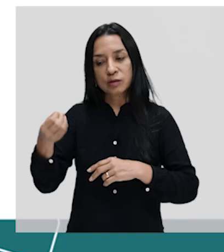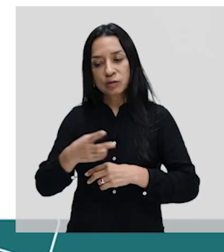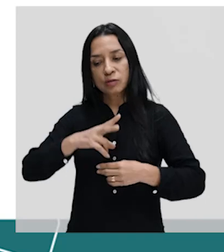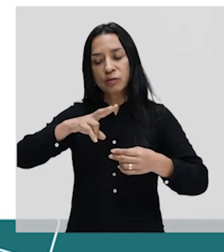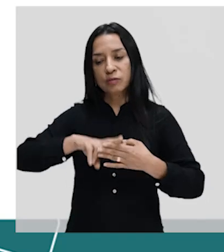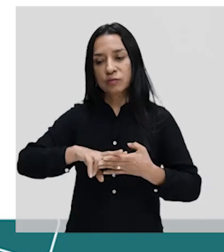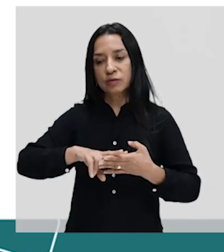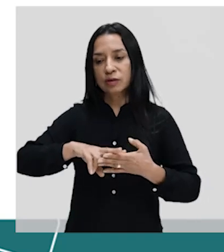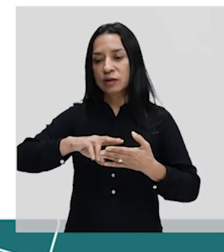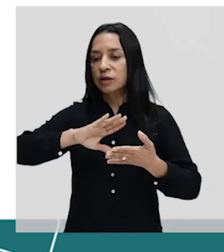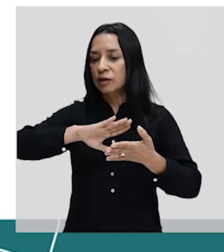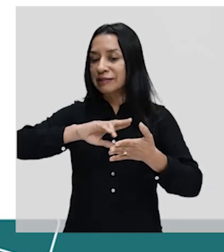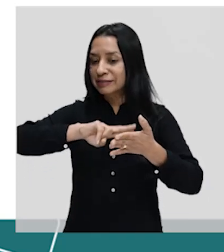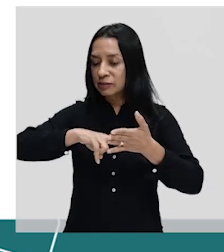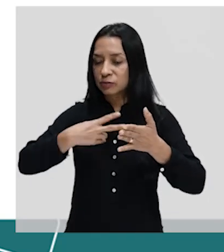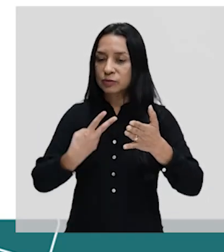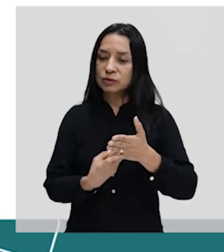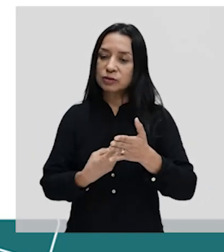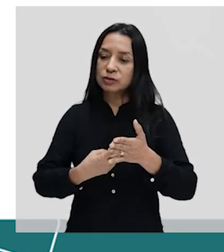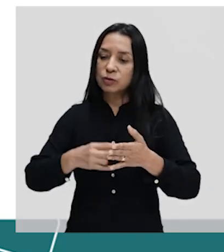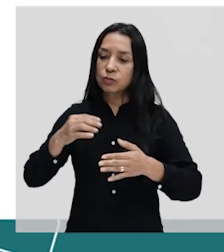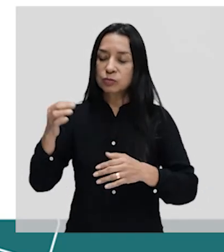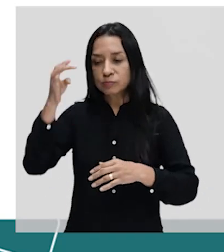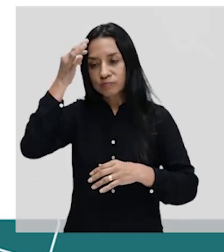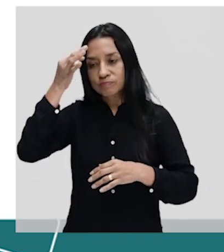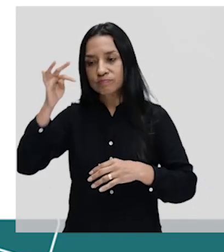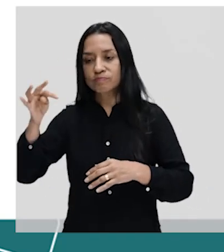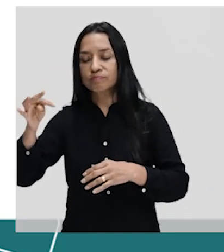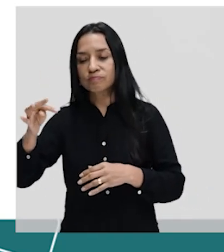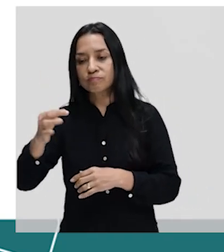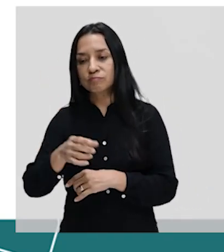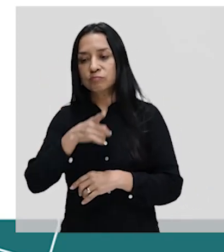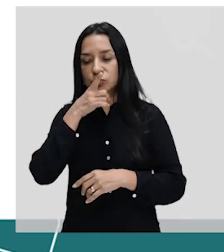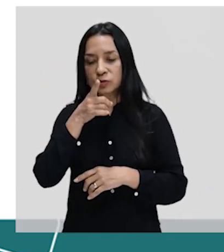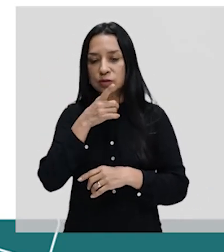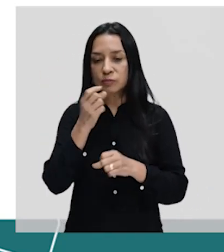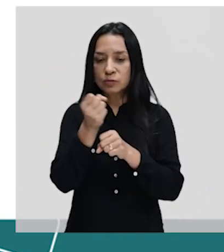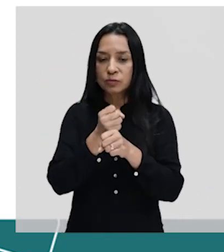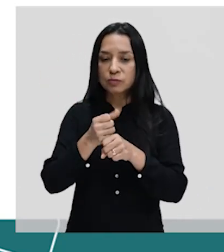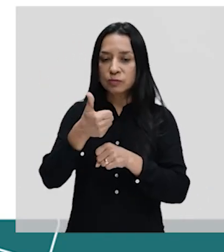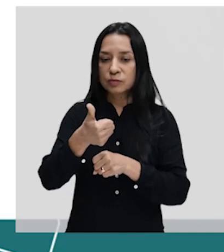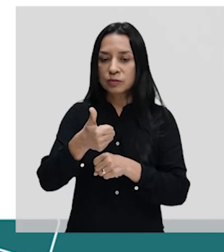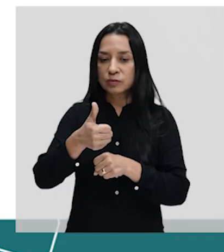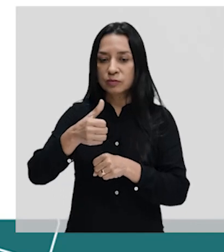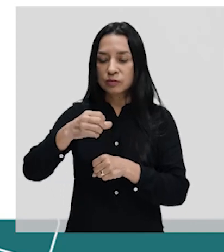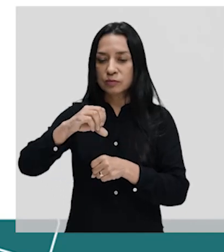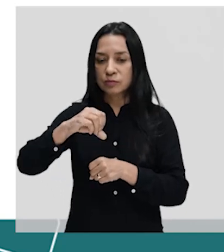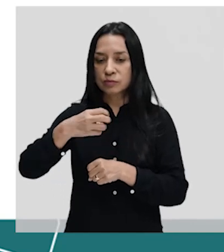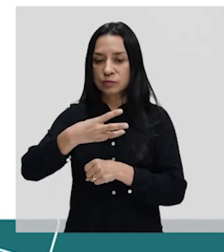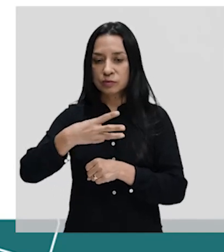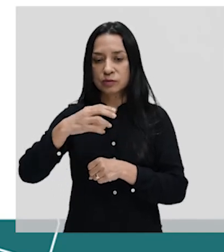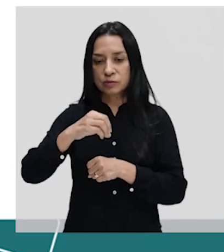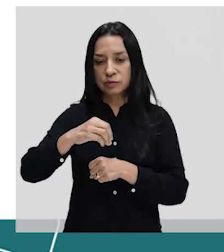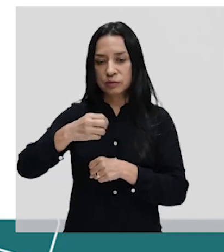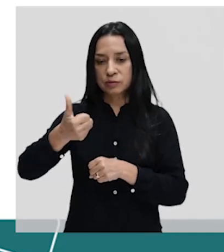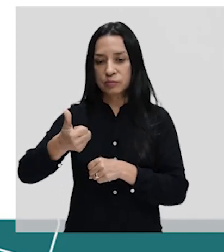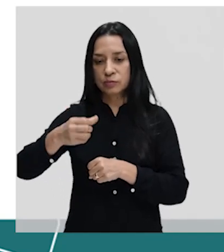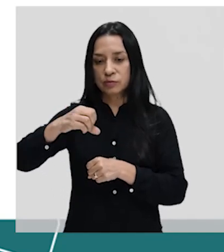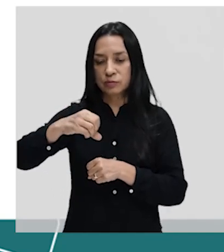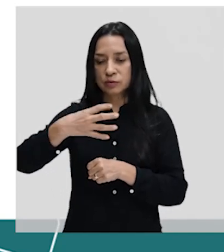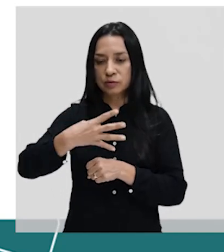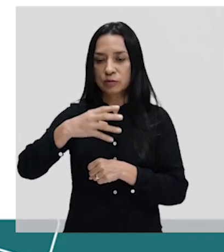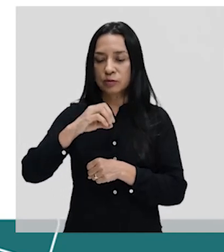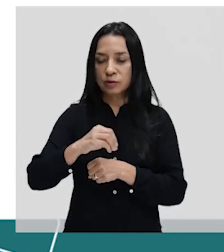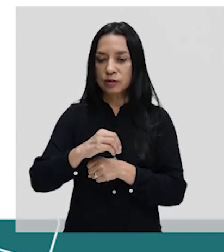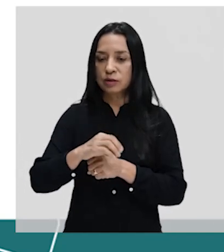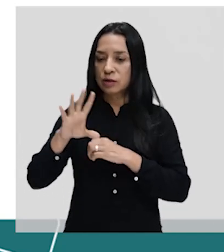sobre a teoria do Charles Darwin, tá? Em 1930 e 1940, ocorreu a incorporação das ideias